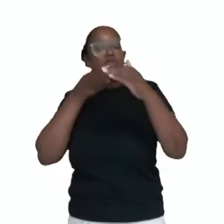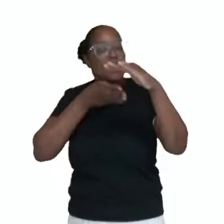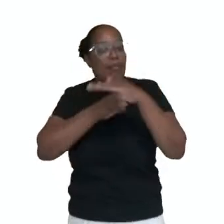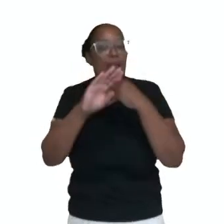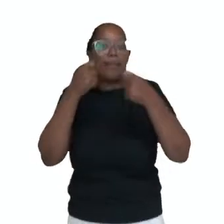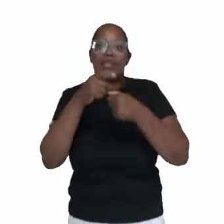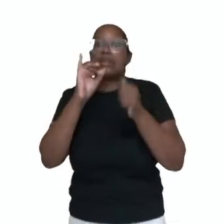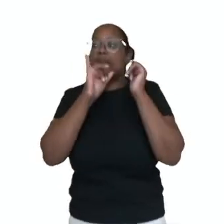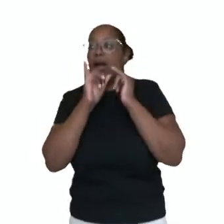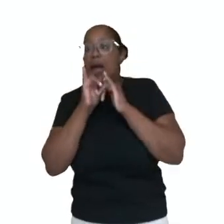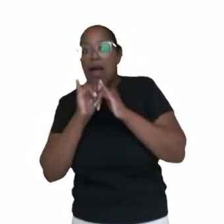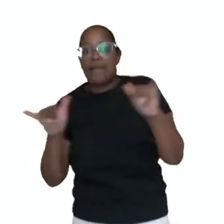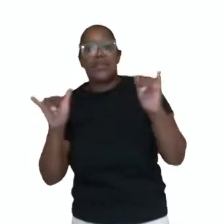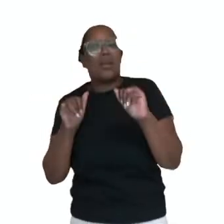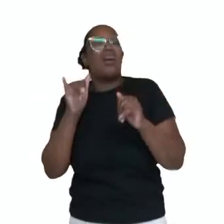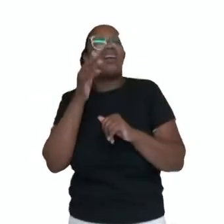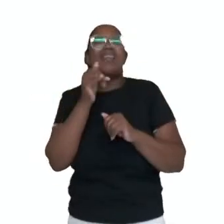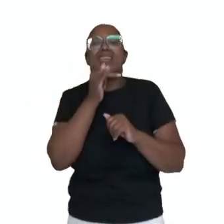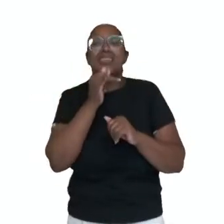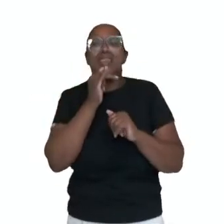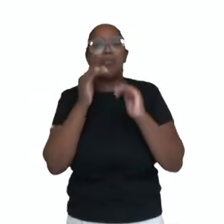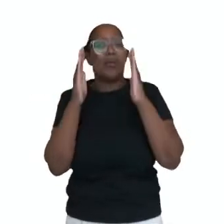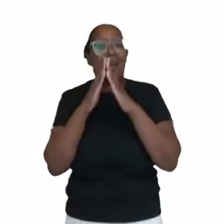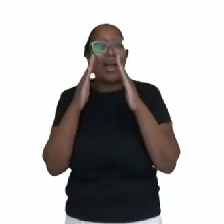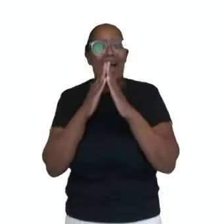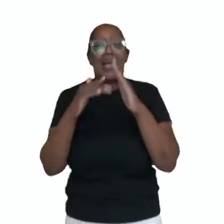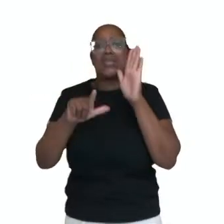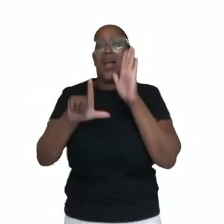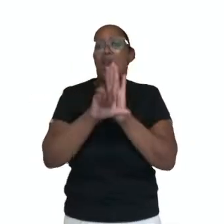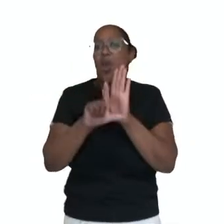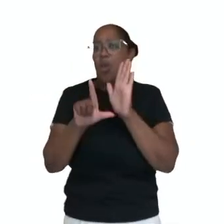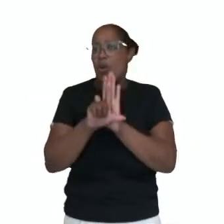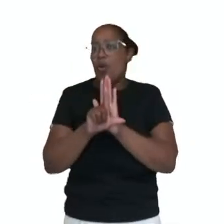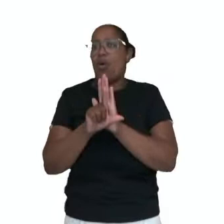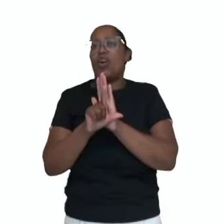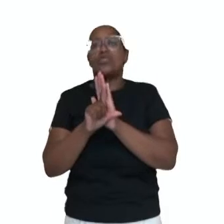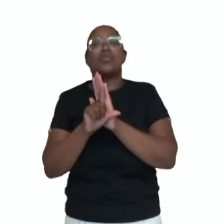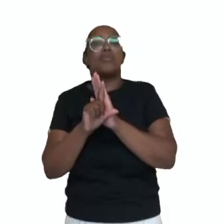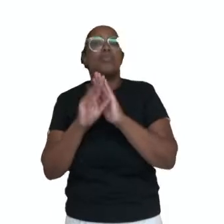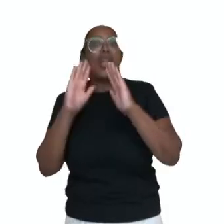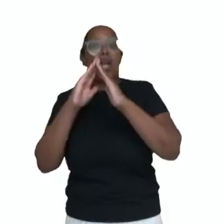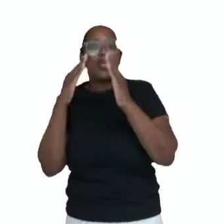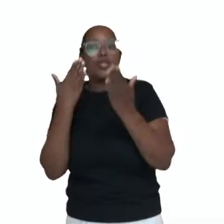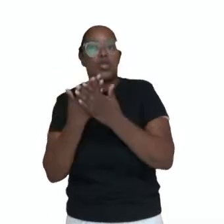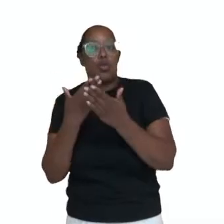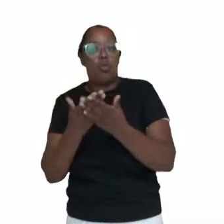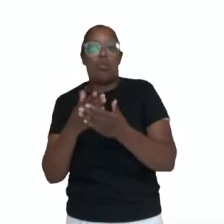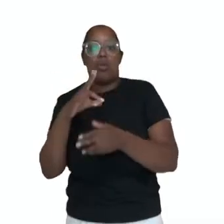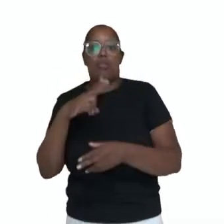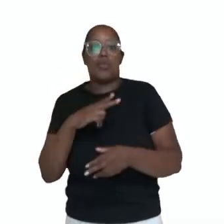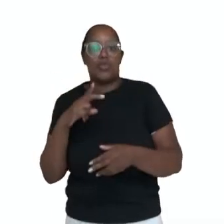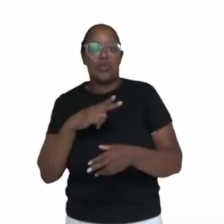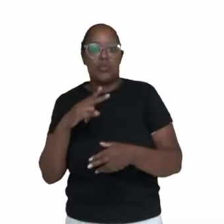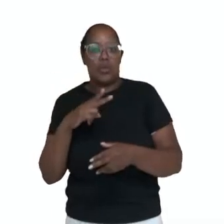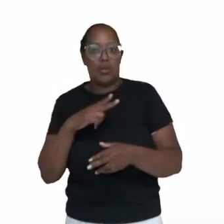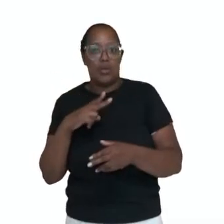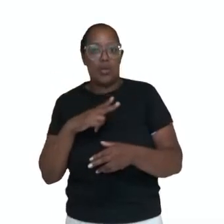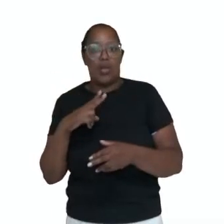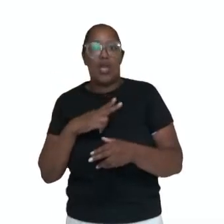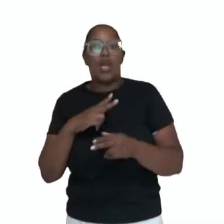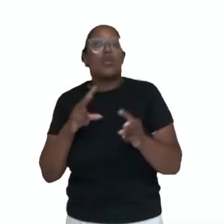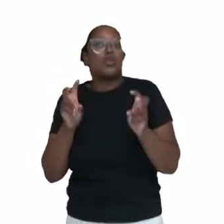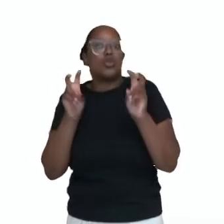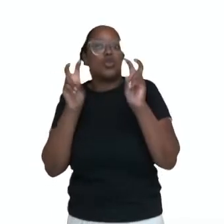ou seja, casas, lojas, comerciais, escolas particulares, shopping centers.